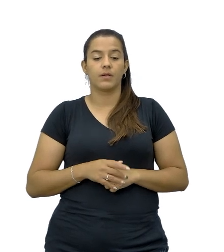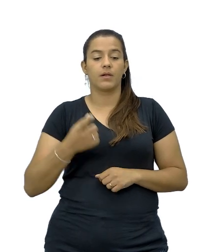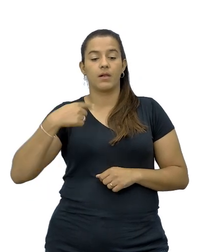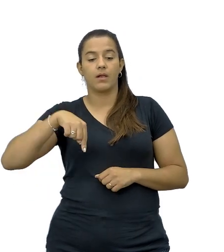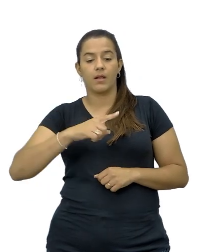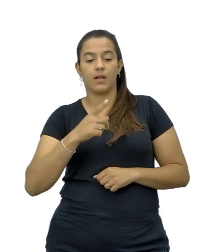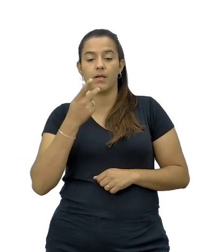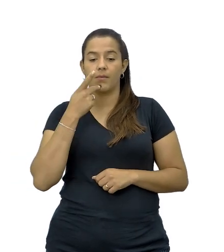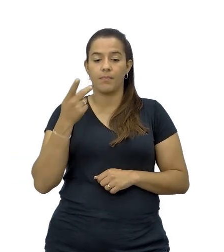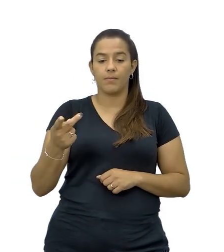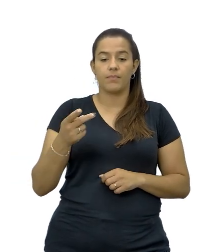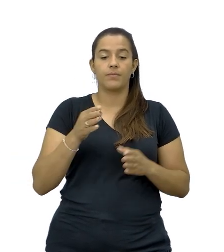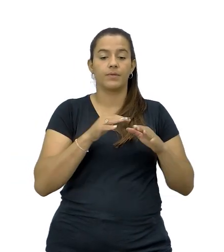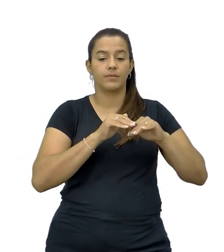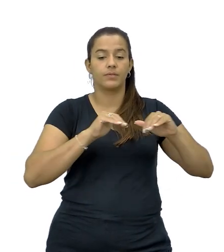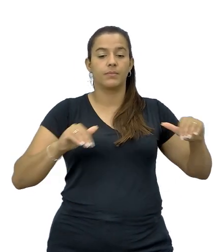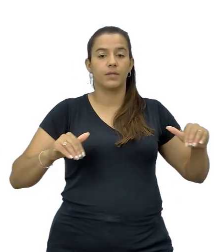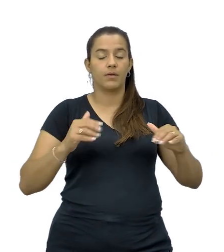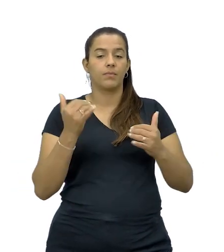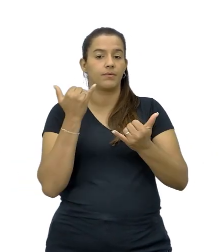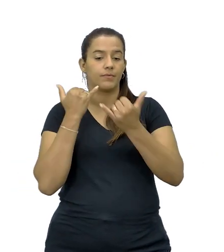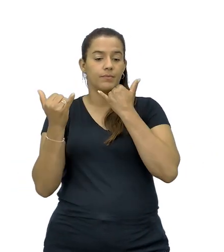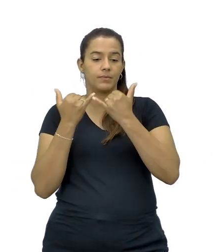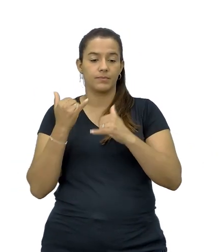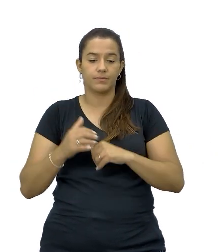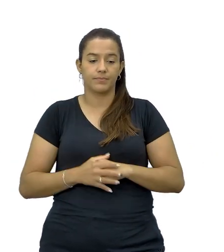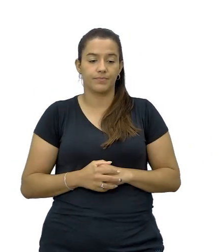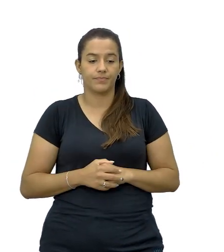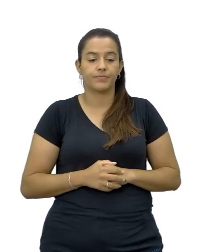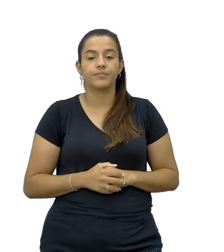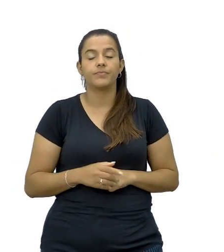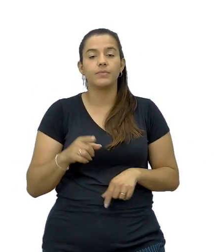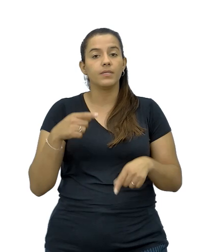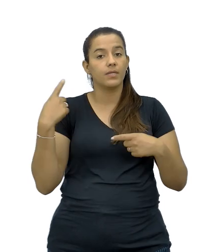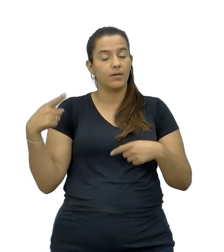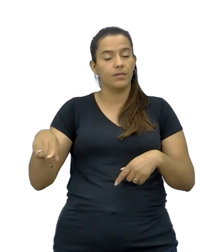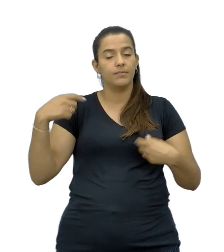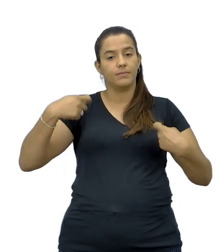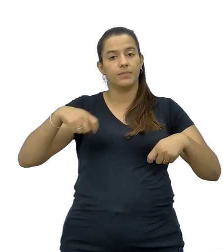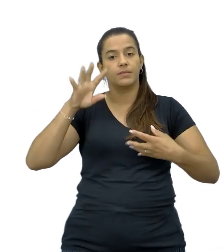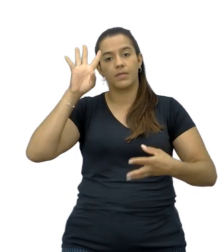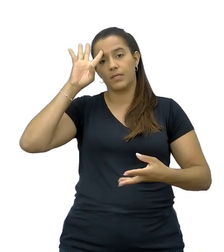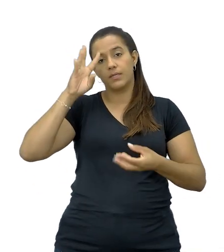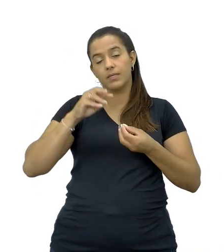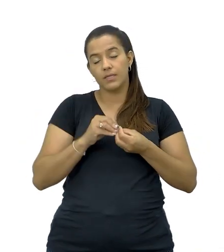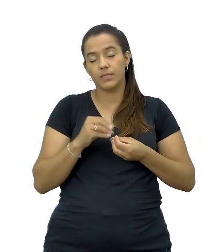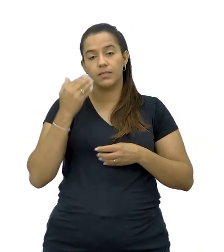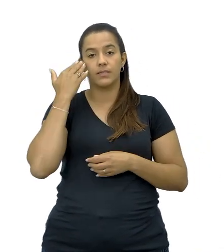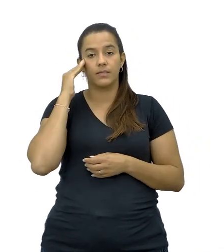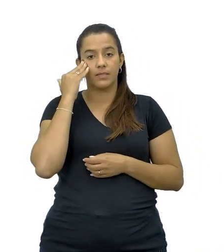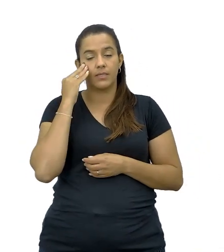um personagem ou separar uma informação. Então, é preciso que o estudante compreenda, né, qual